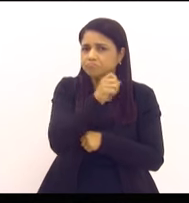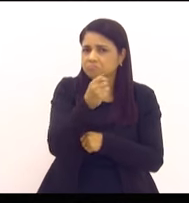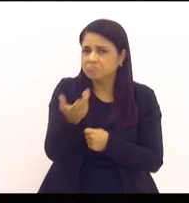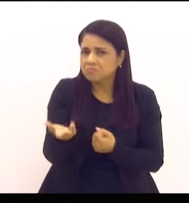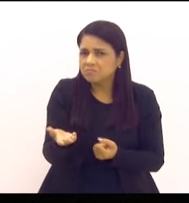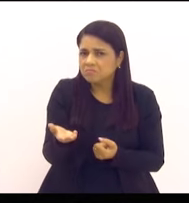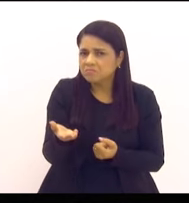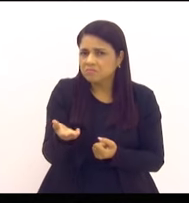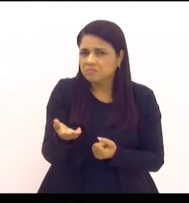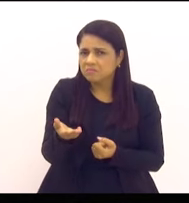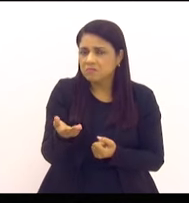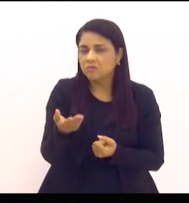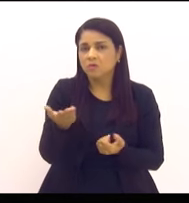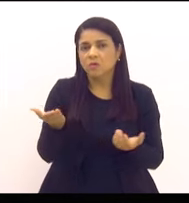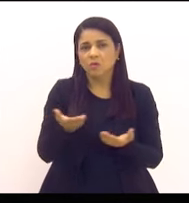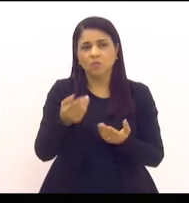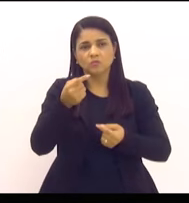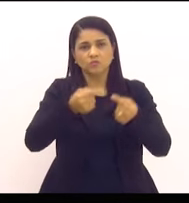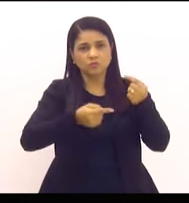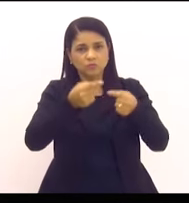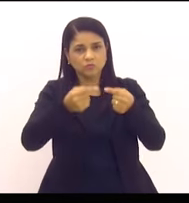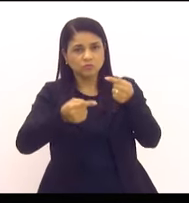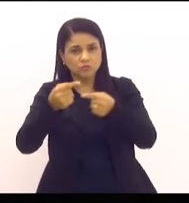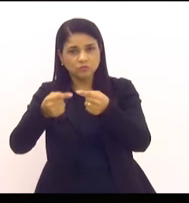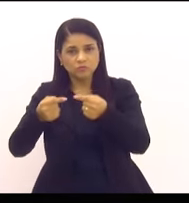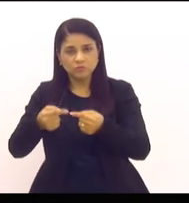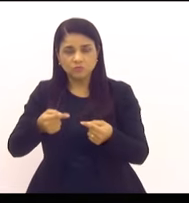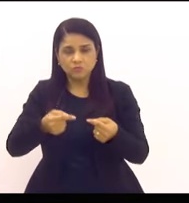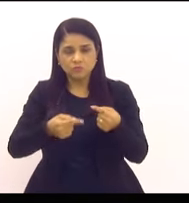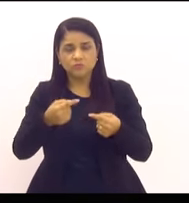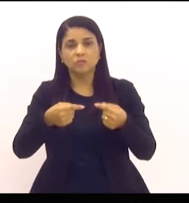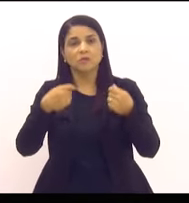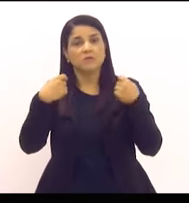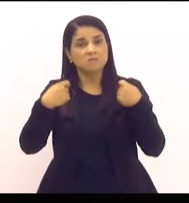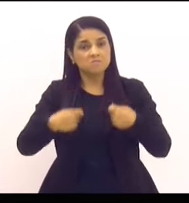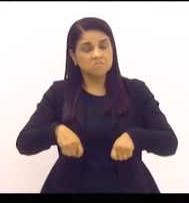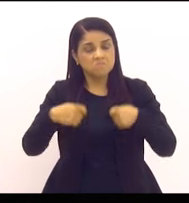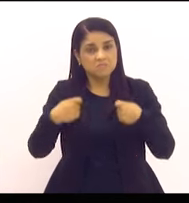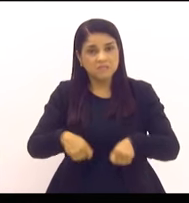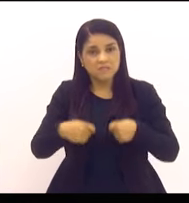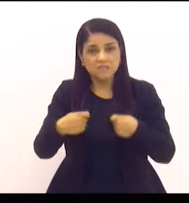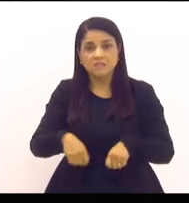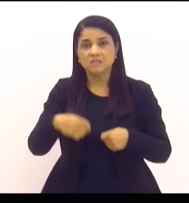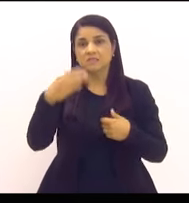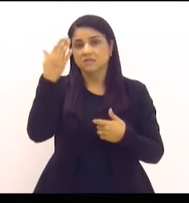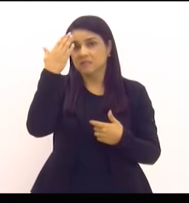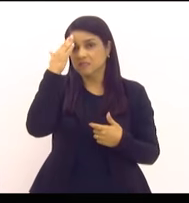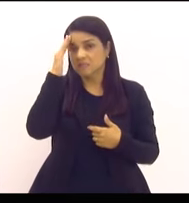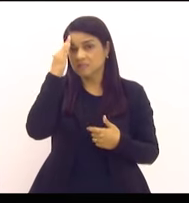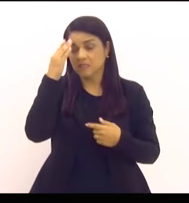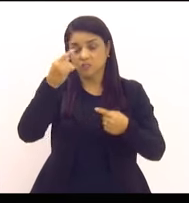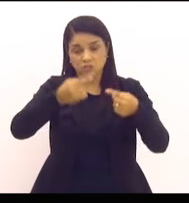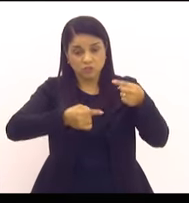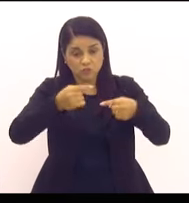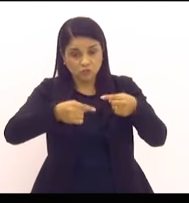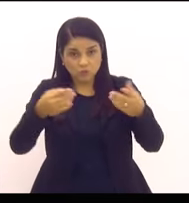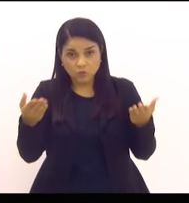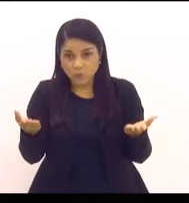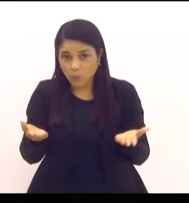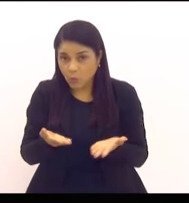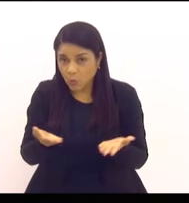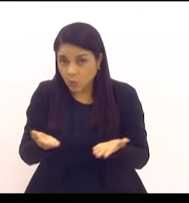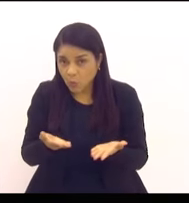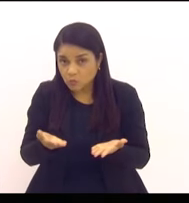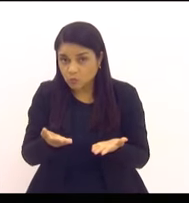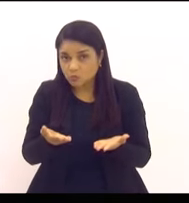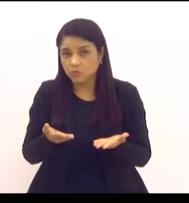que nós estamos discutindo aqui, e é isso que precisa ser entendido, o que nós estamos discutindo aqui